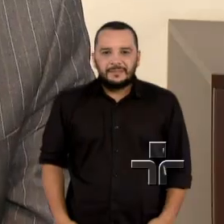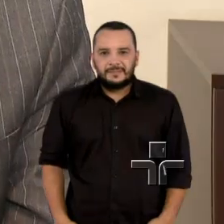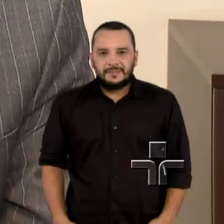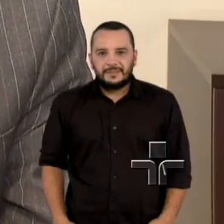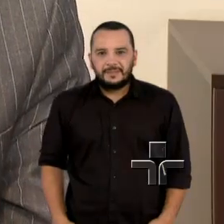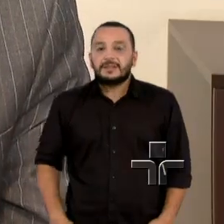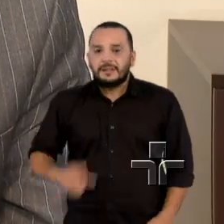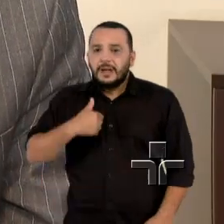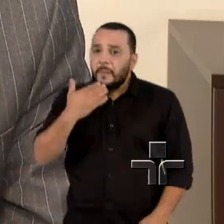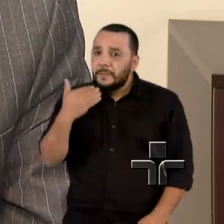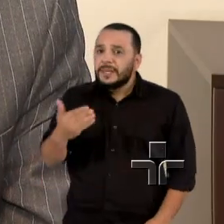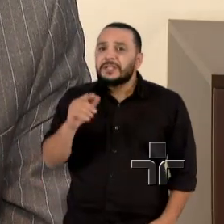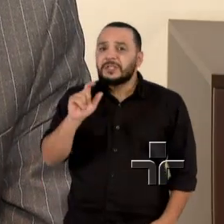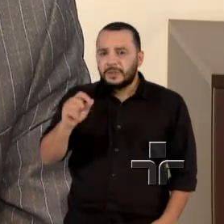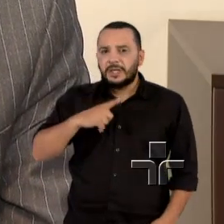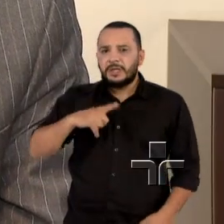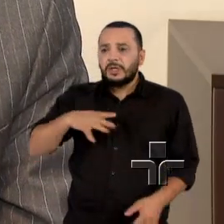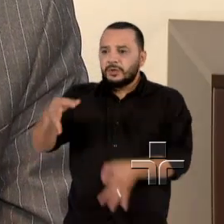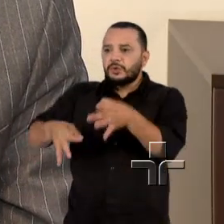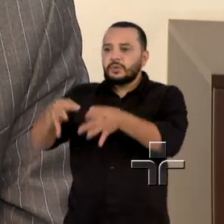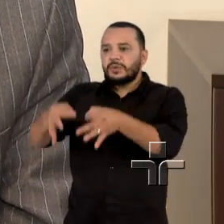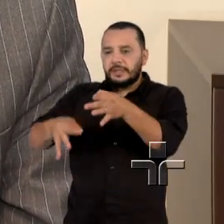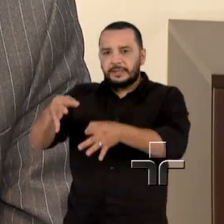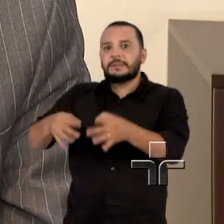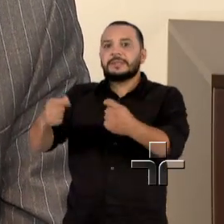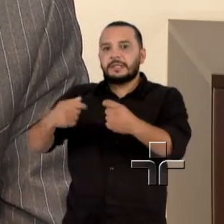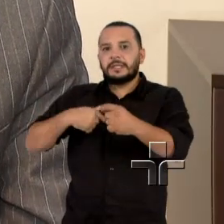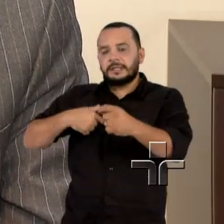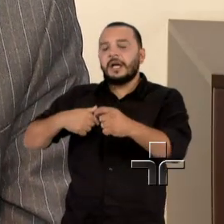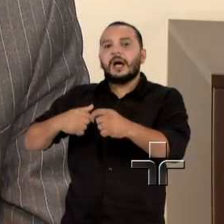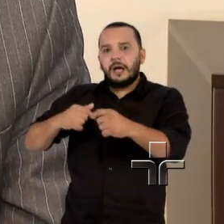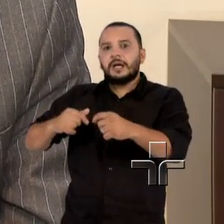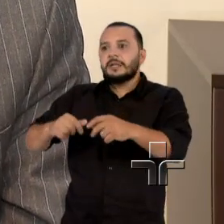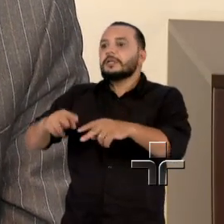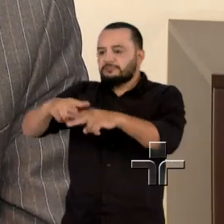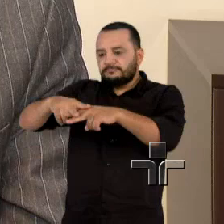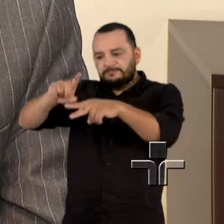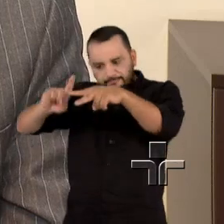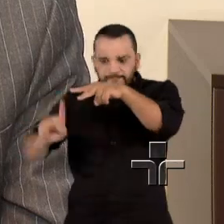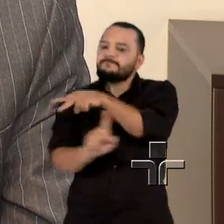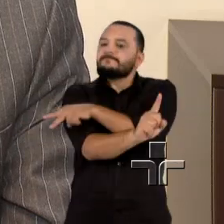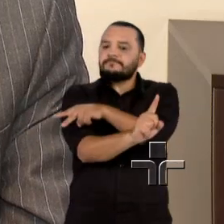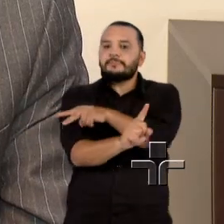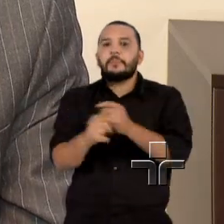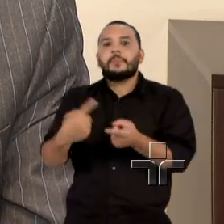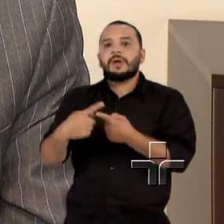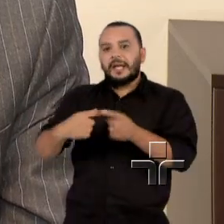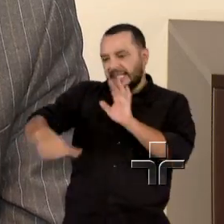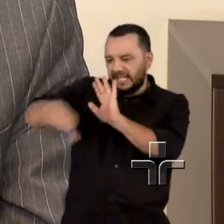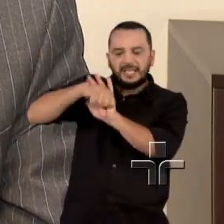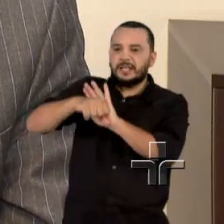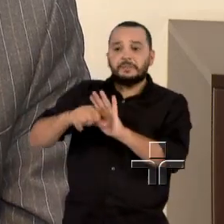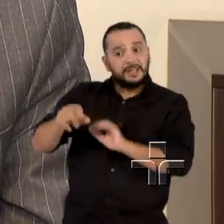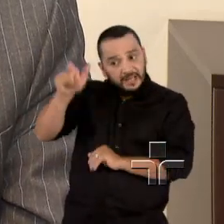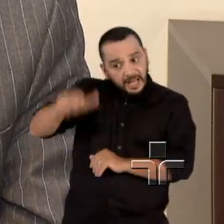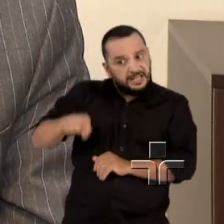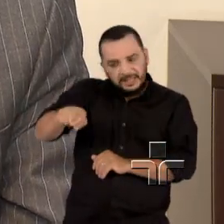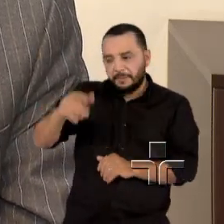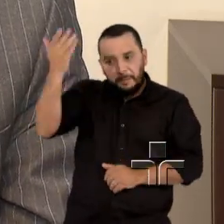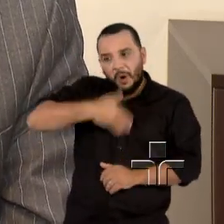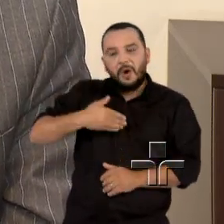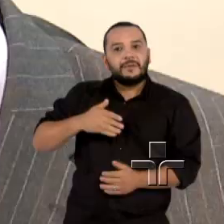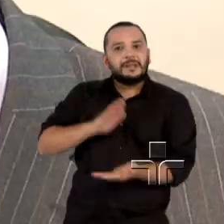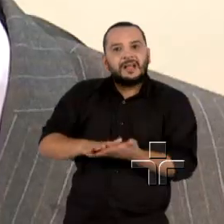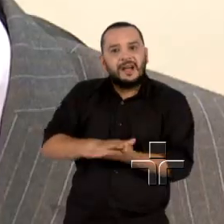Quando eu pedi para o juiz soltar, porque concluí que não haviam elementos de que